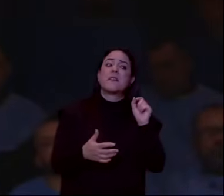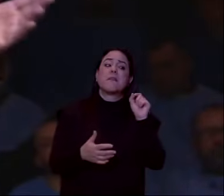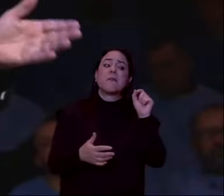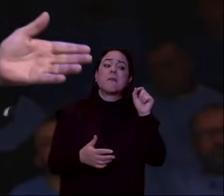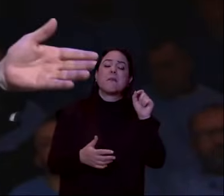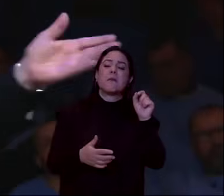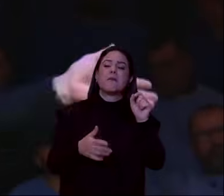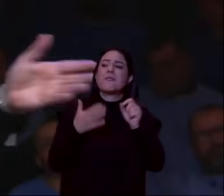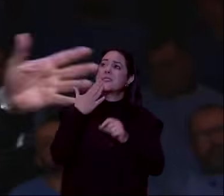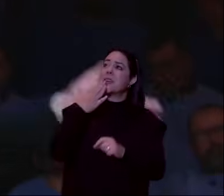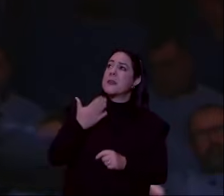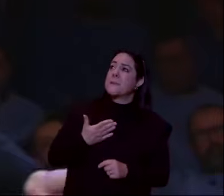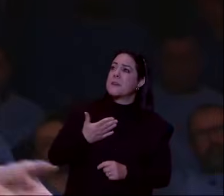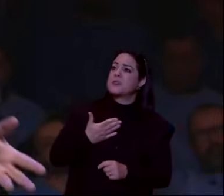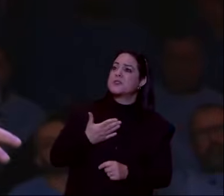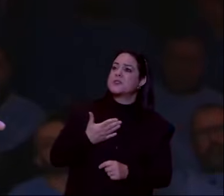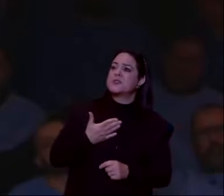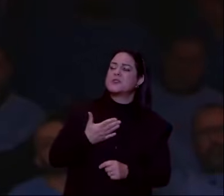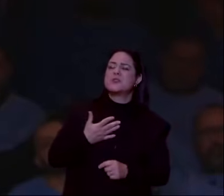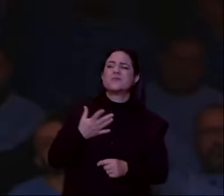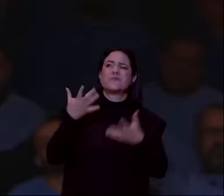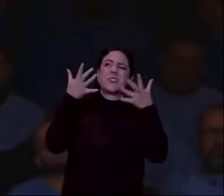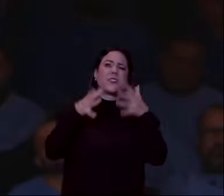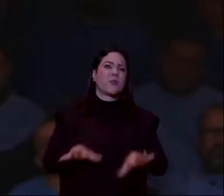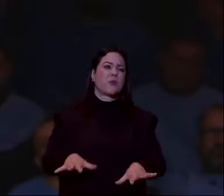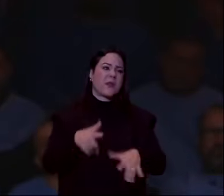então faz ela pedir demissão dessa função.